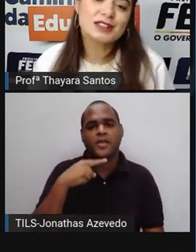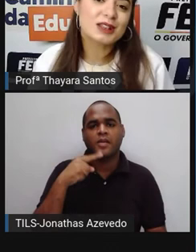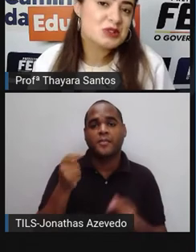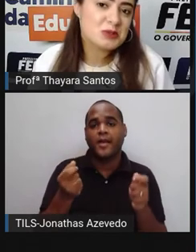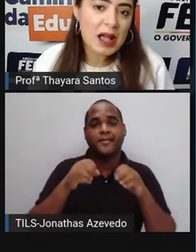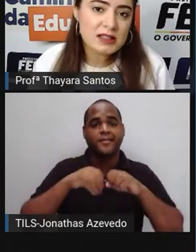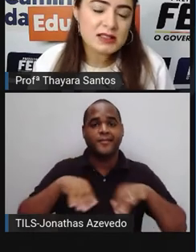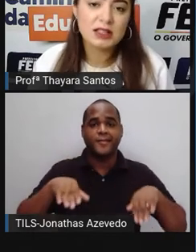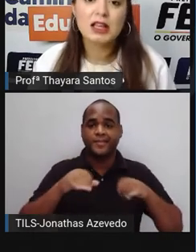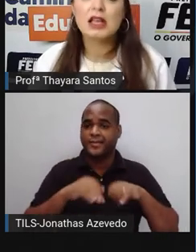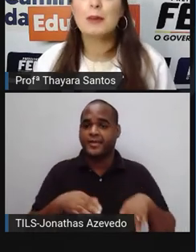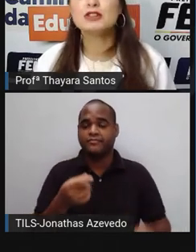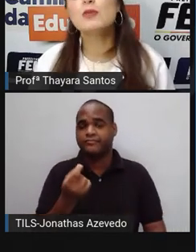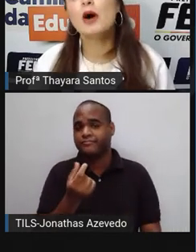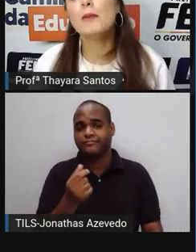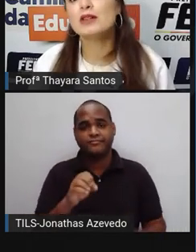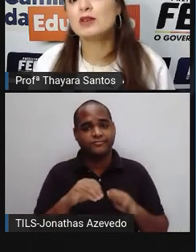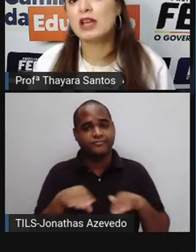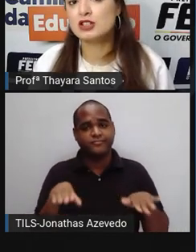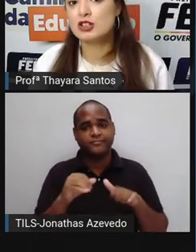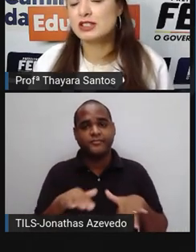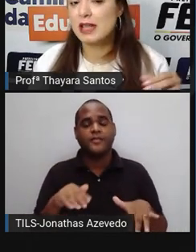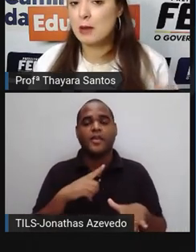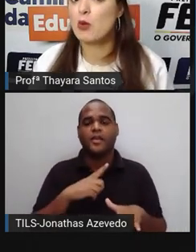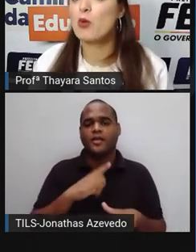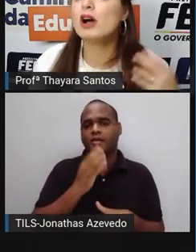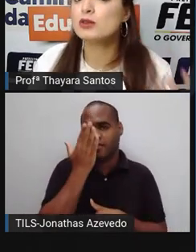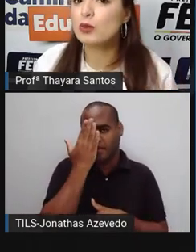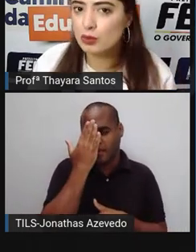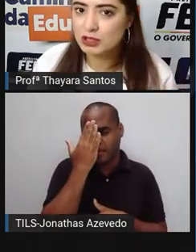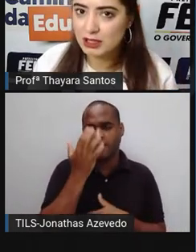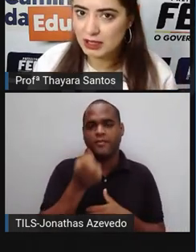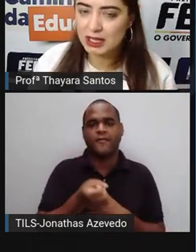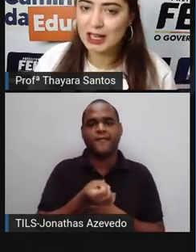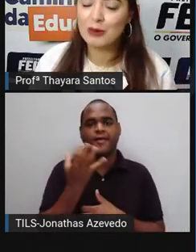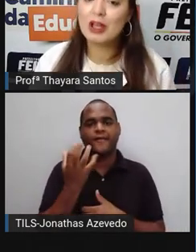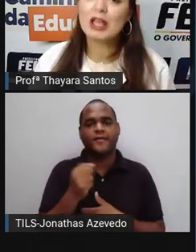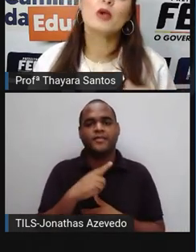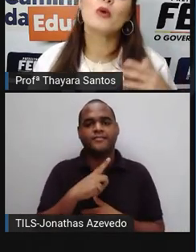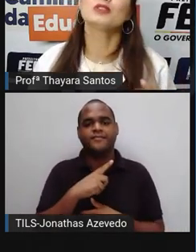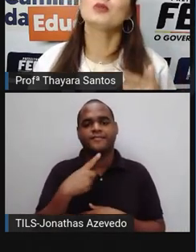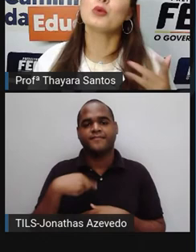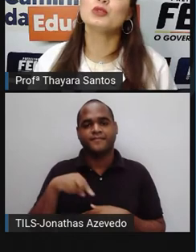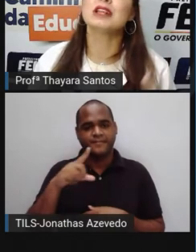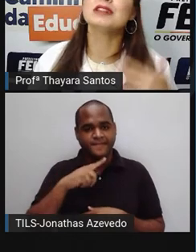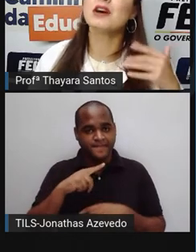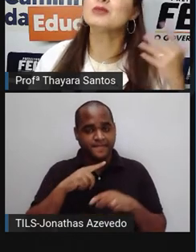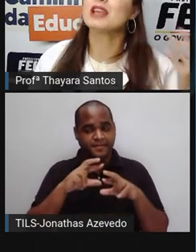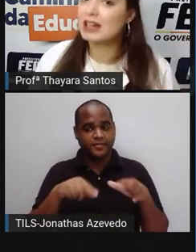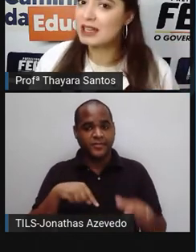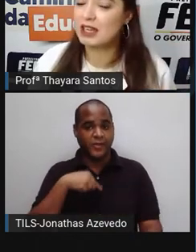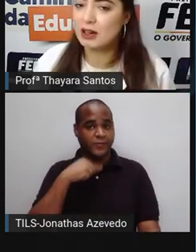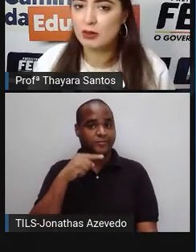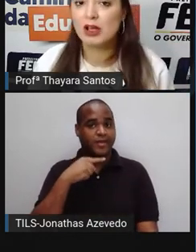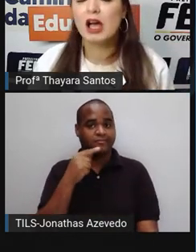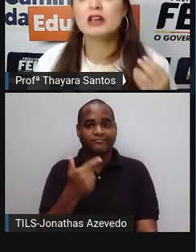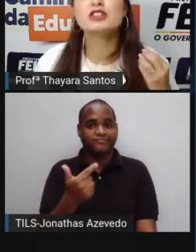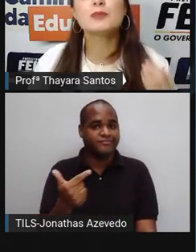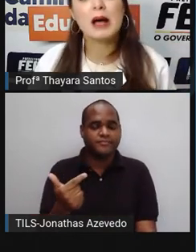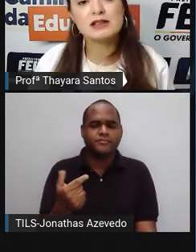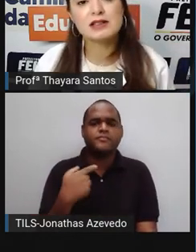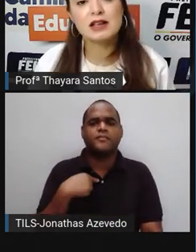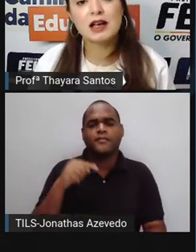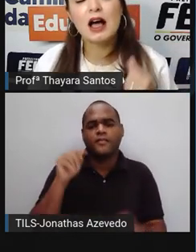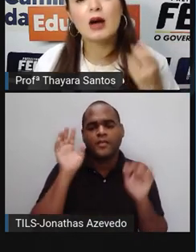acaba gastando de Oi e a partir do momento que a gente sabe quanto custa ter aquilo e quanto custa não ter aquilo